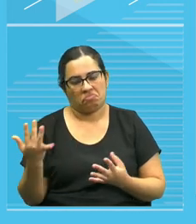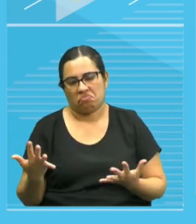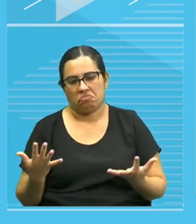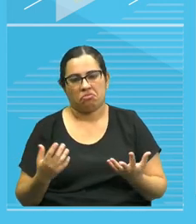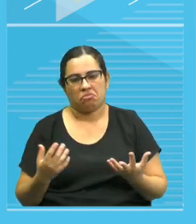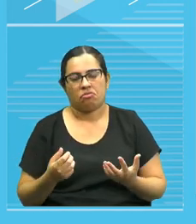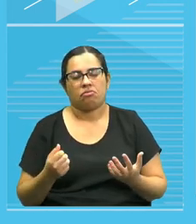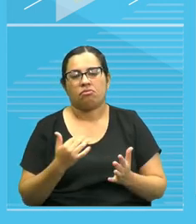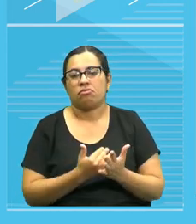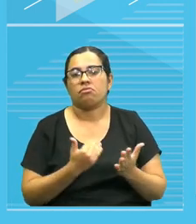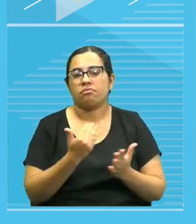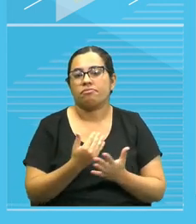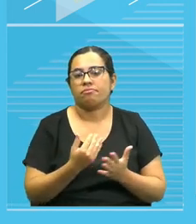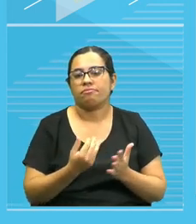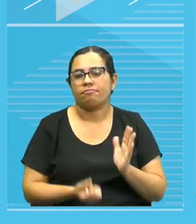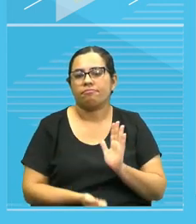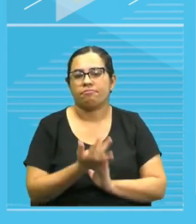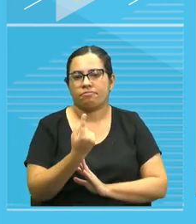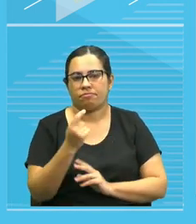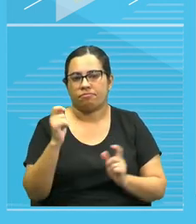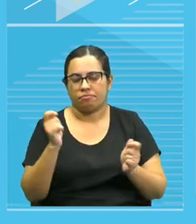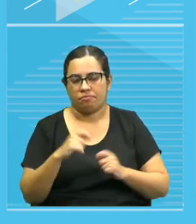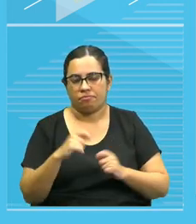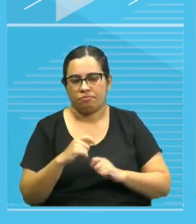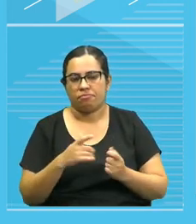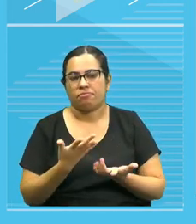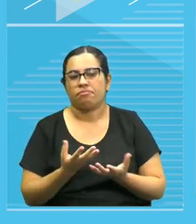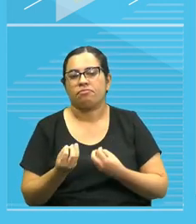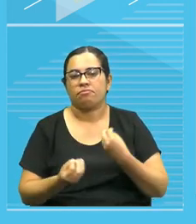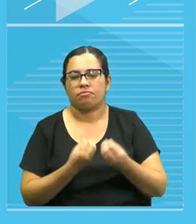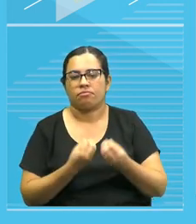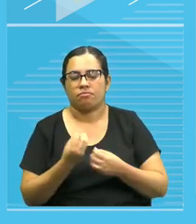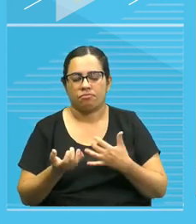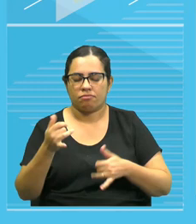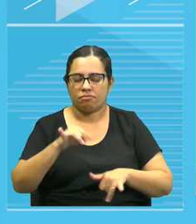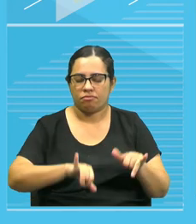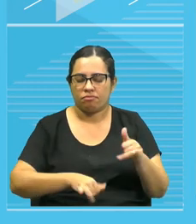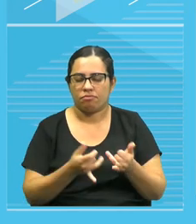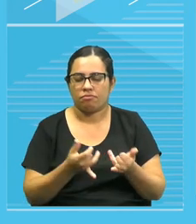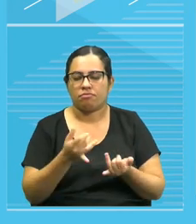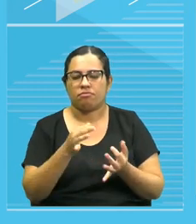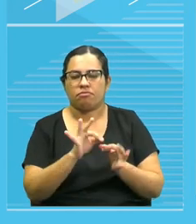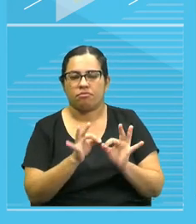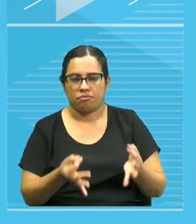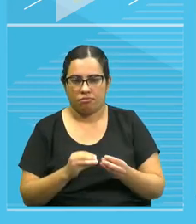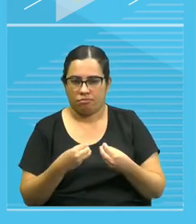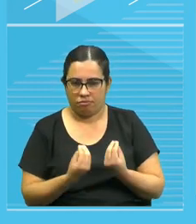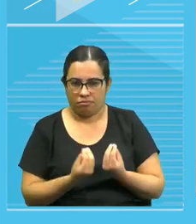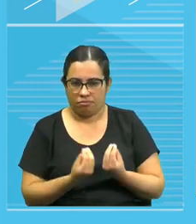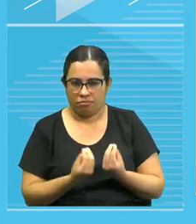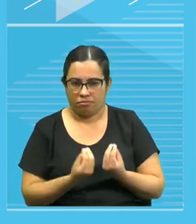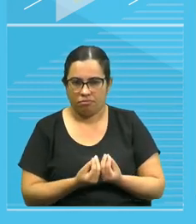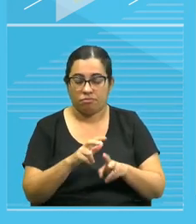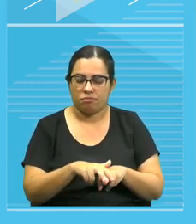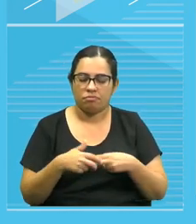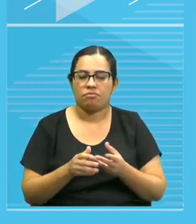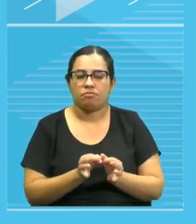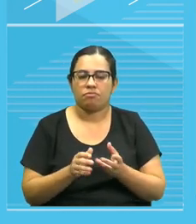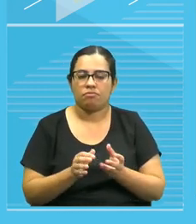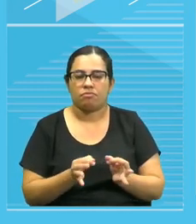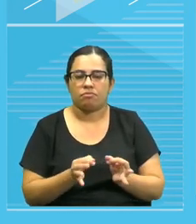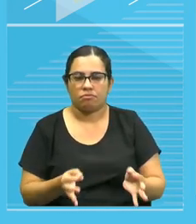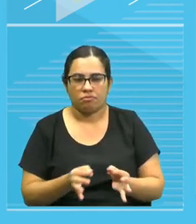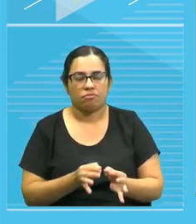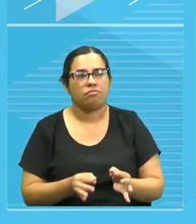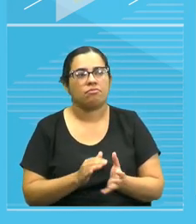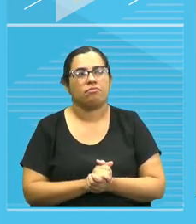sempre um tá você está se formando substâncias simples tá a partir de substância simples